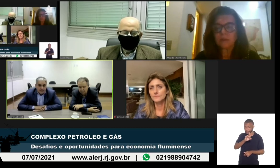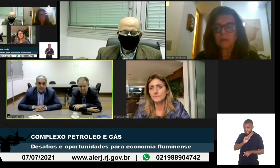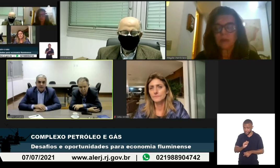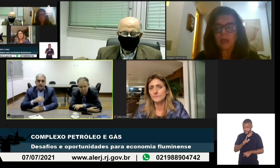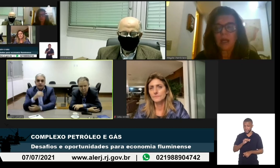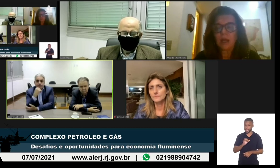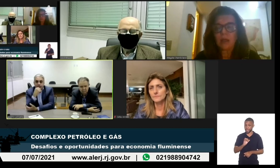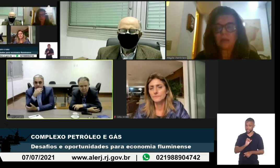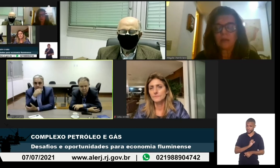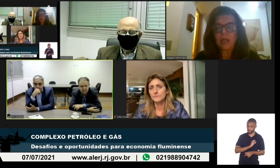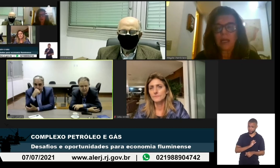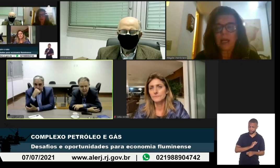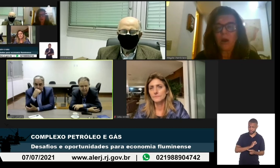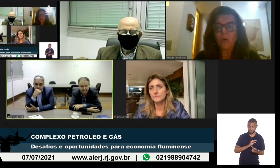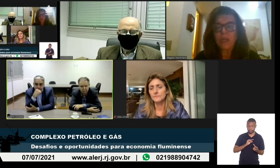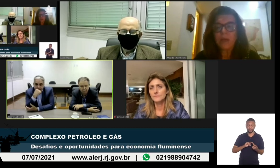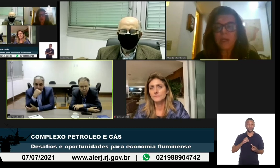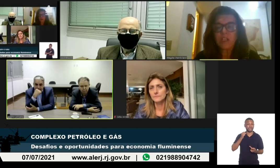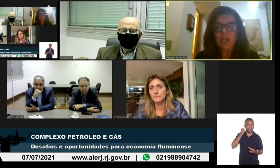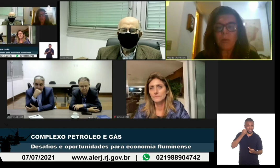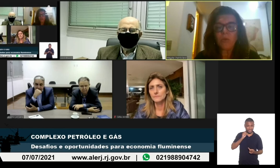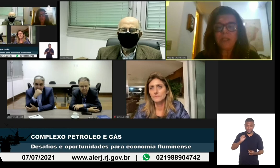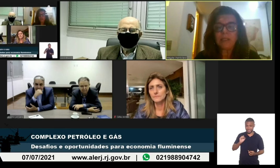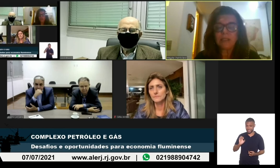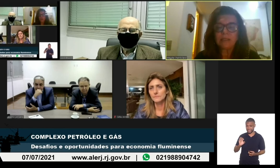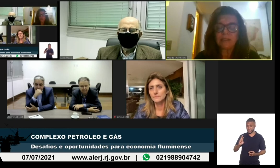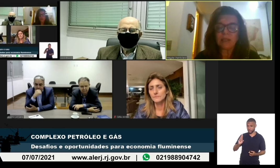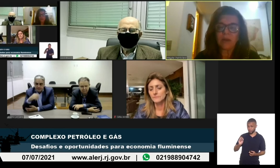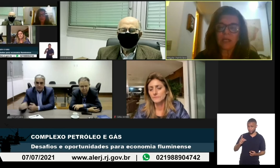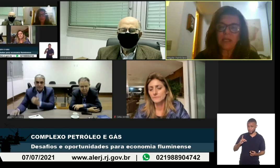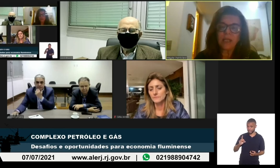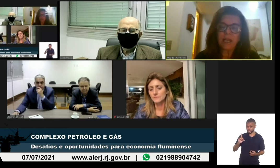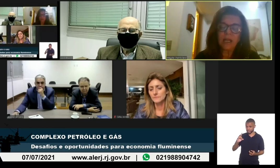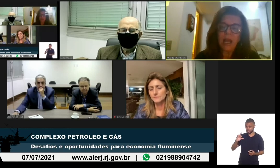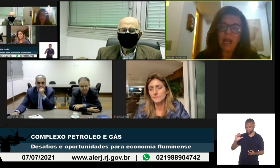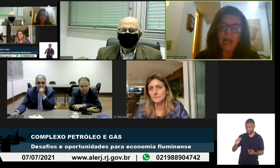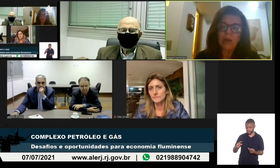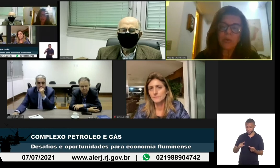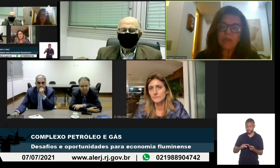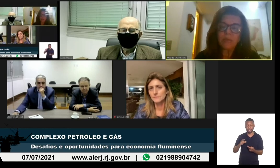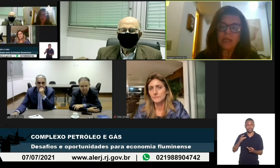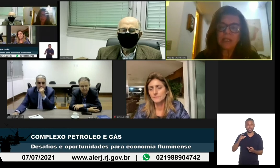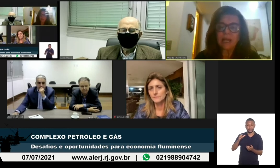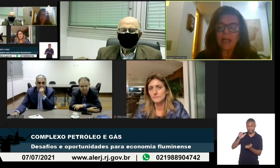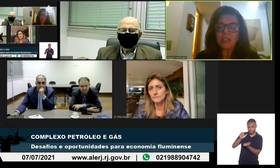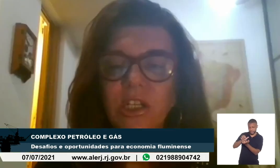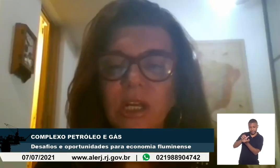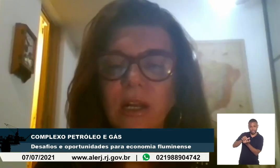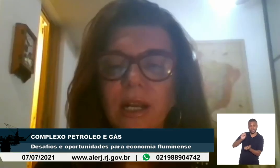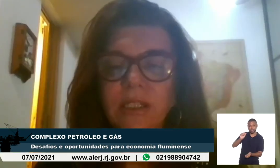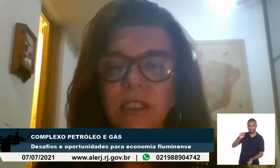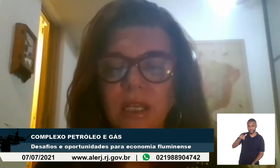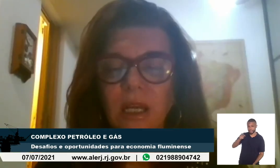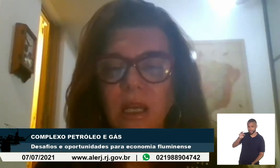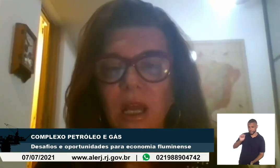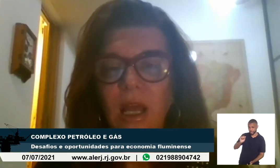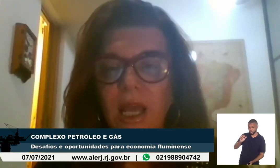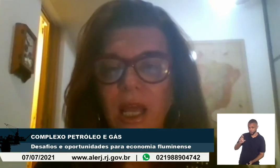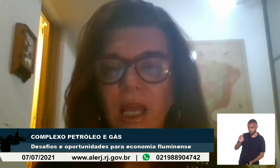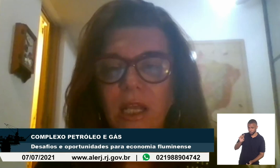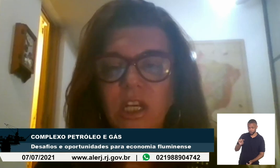Santa Cruz. O que me chama muita atenção aqui, né, é a possibilidade de